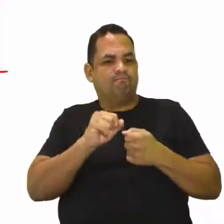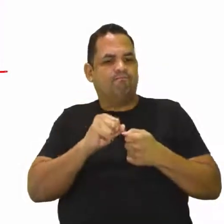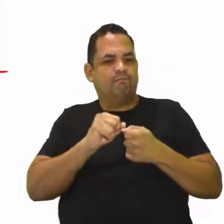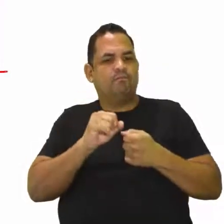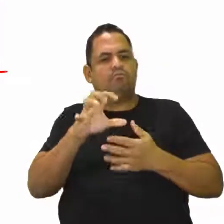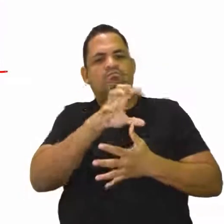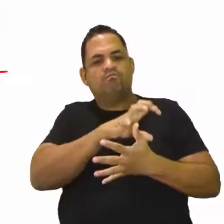façamos a revolução